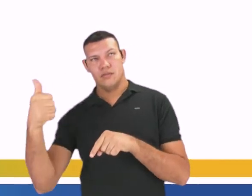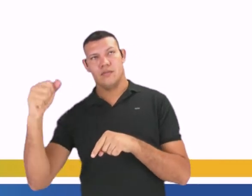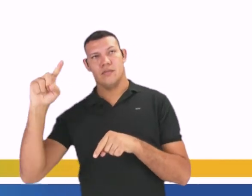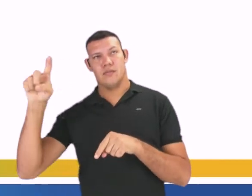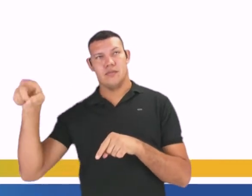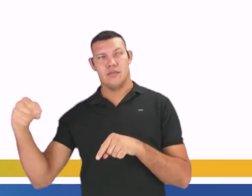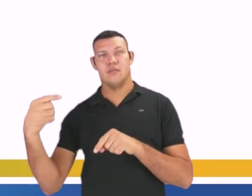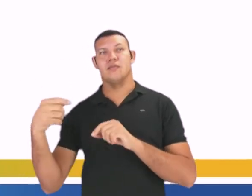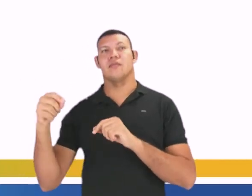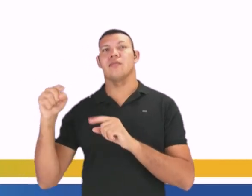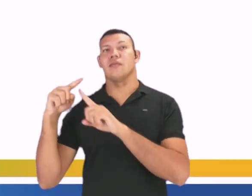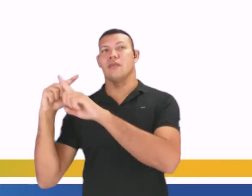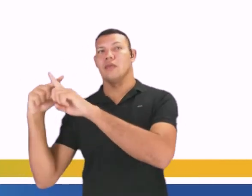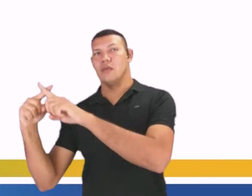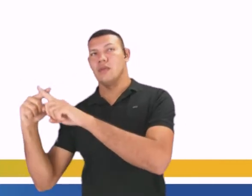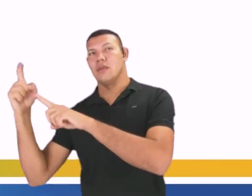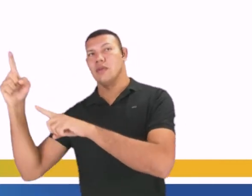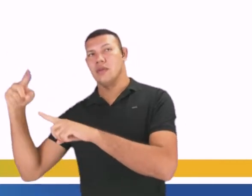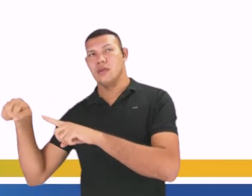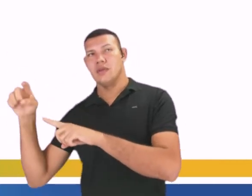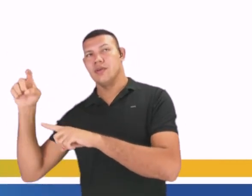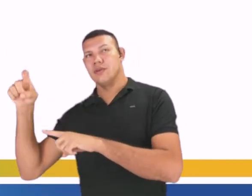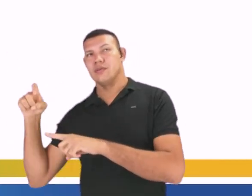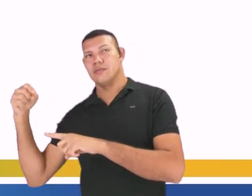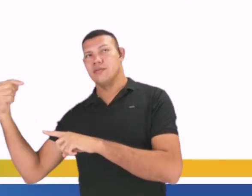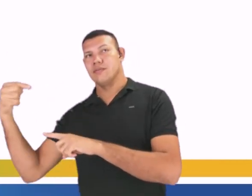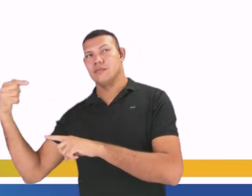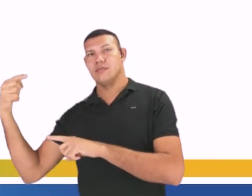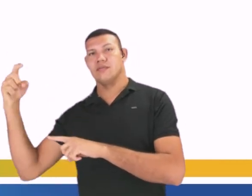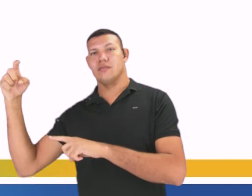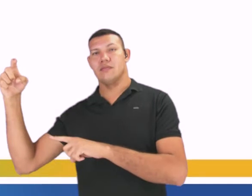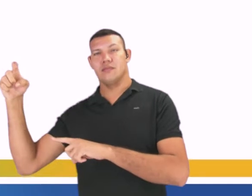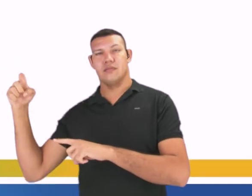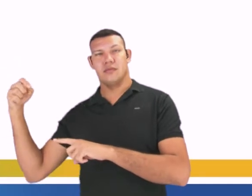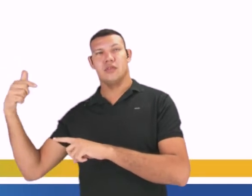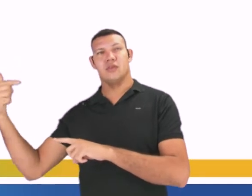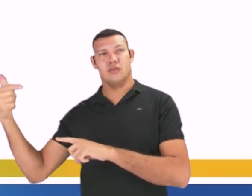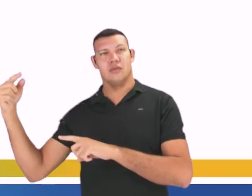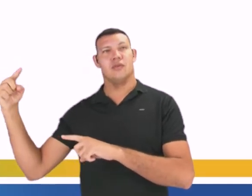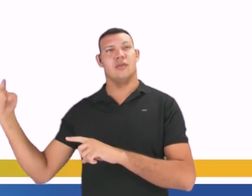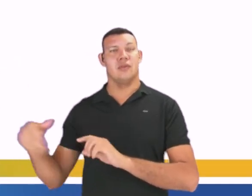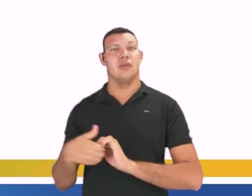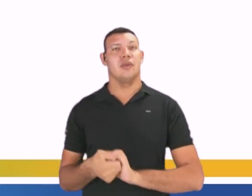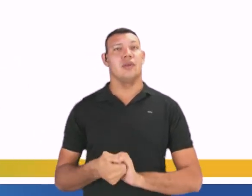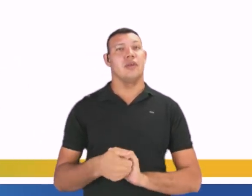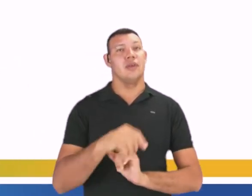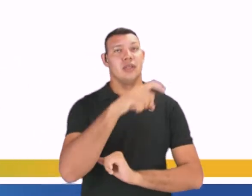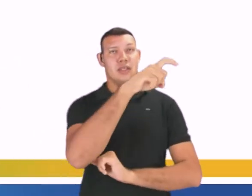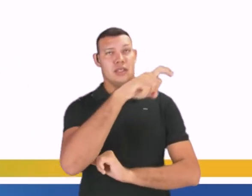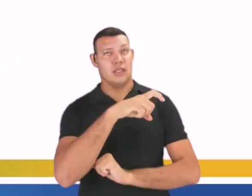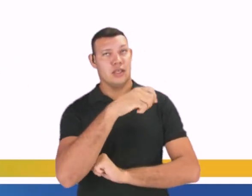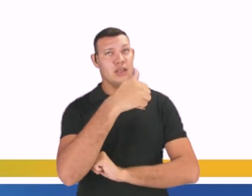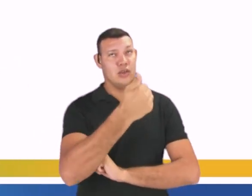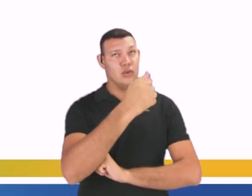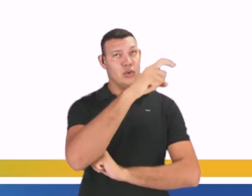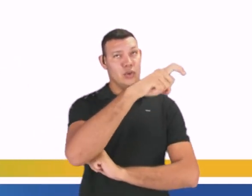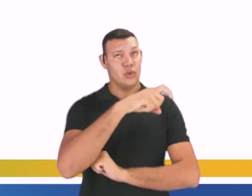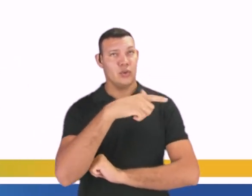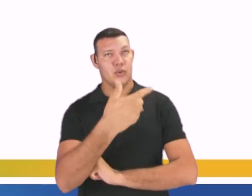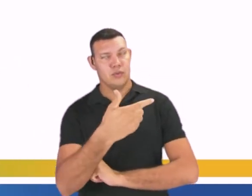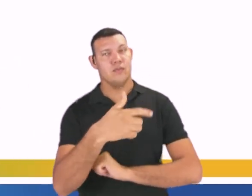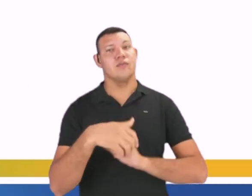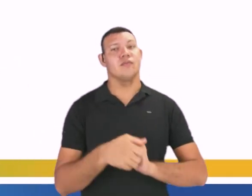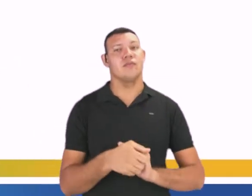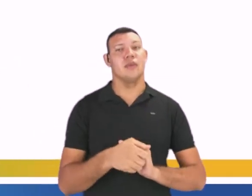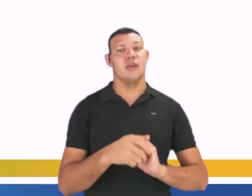x1 vezes x menos x2. Onde o meu x1 e o x2 são raízes